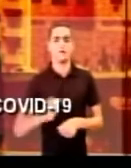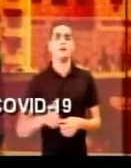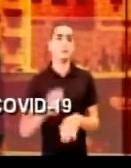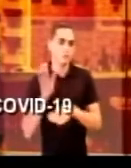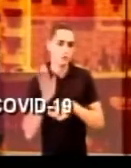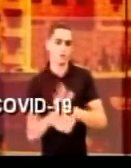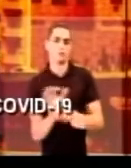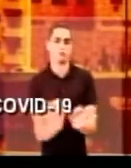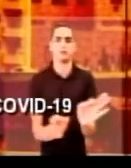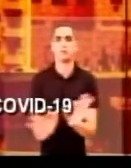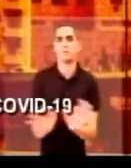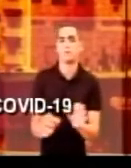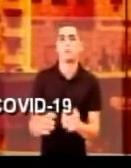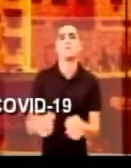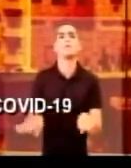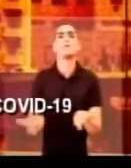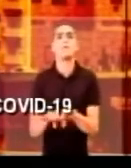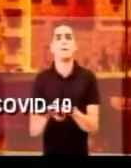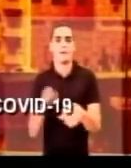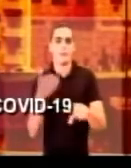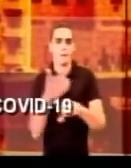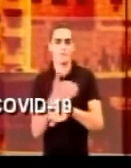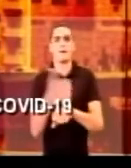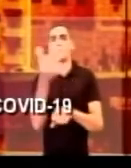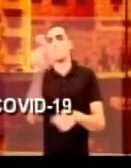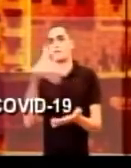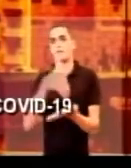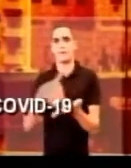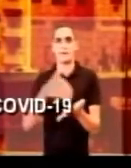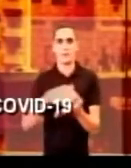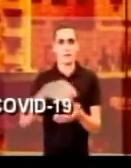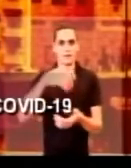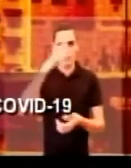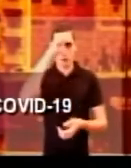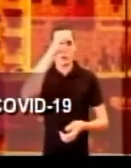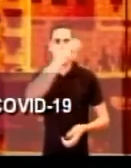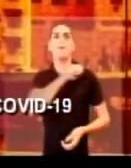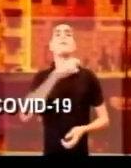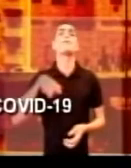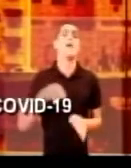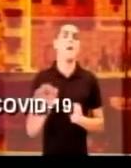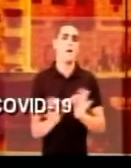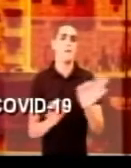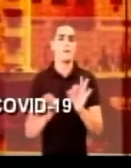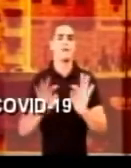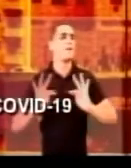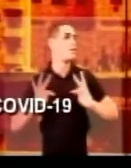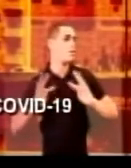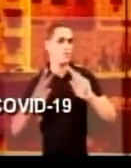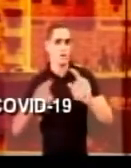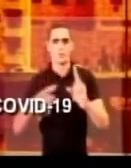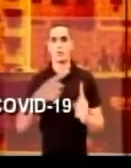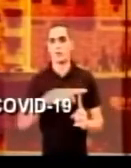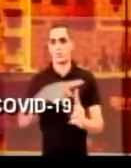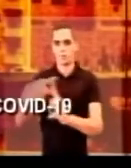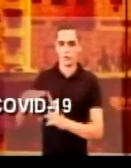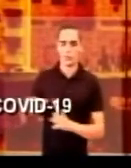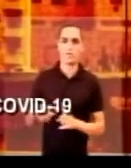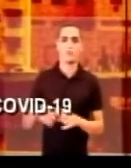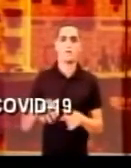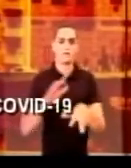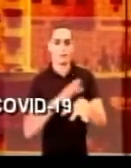fundamentais. Então, a Rio Preto tem um plano para todos os tipos de